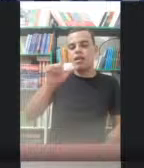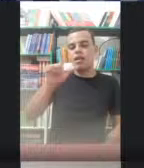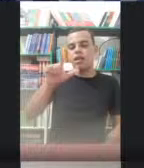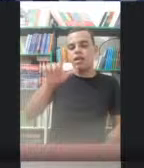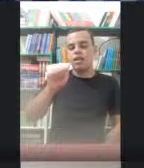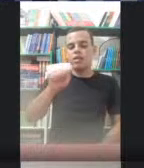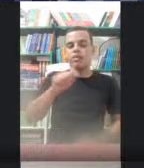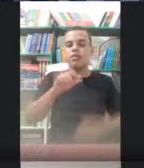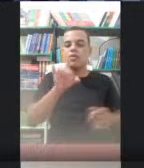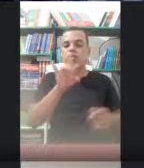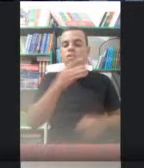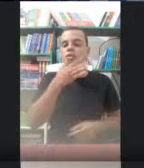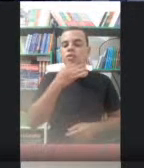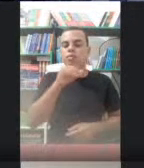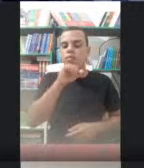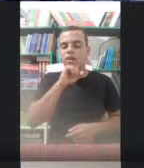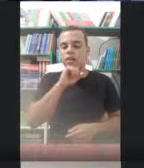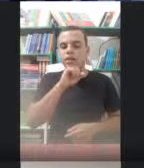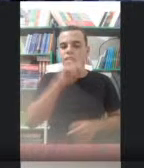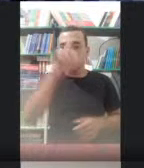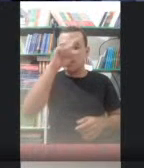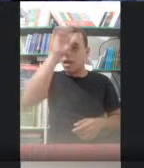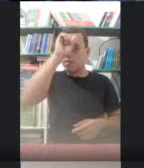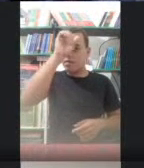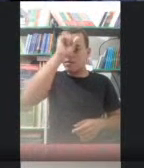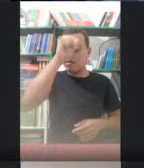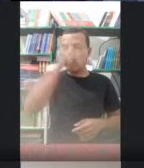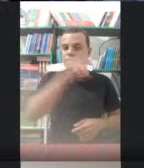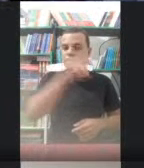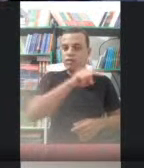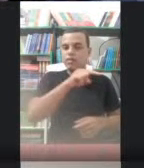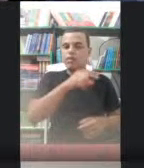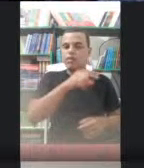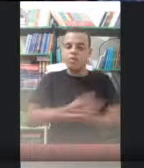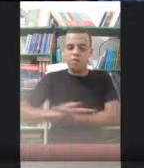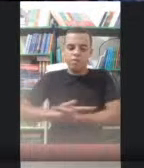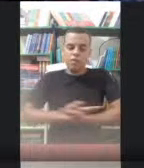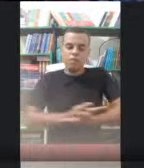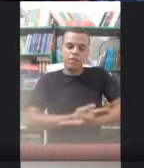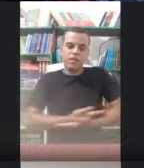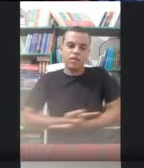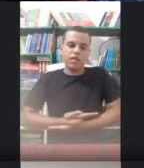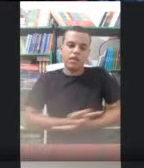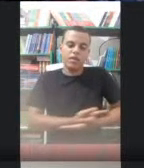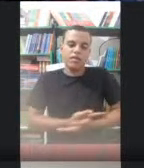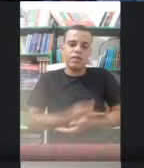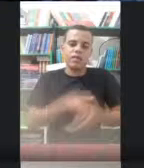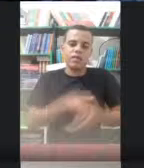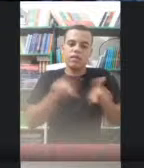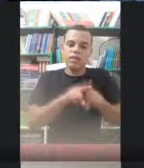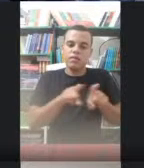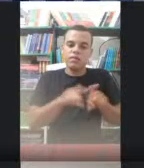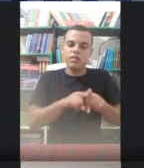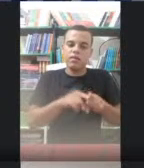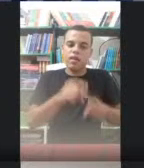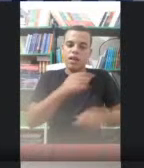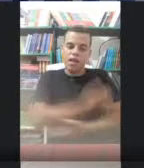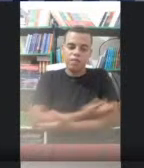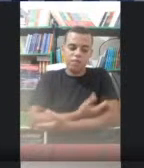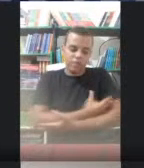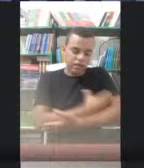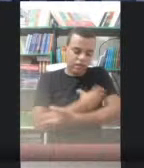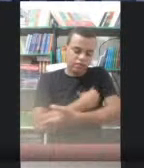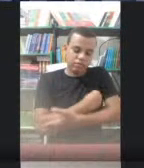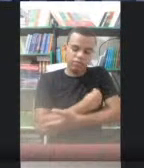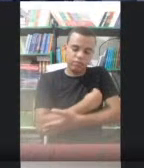aprenderam a fazer Chantala nos bebês. E a questão da amamentação também, né, que eles